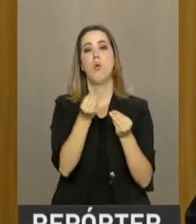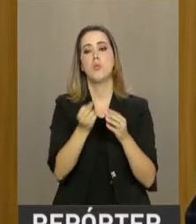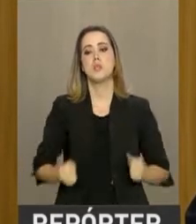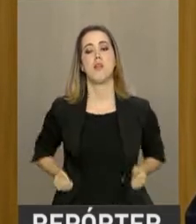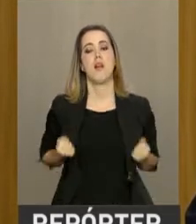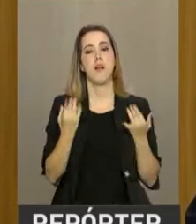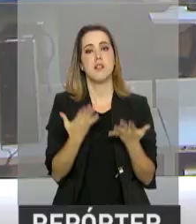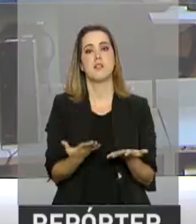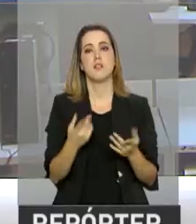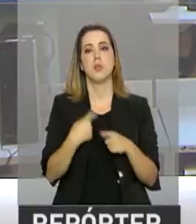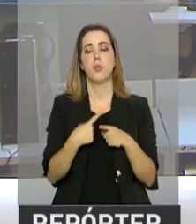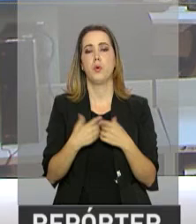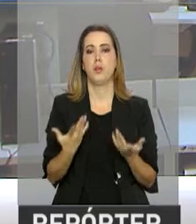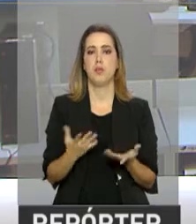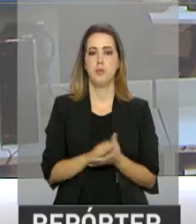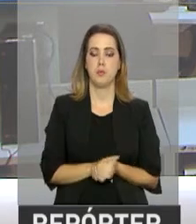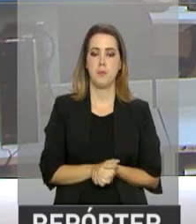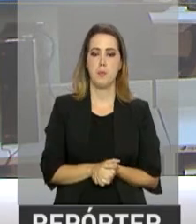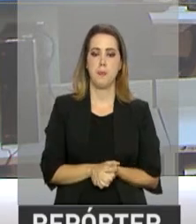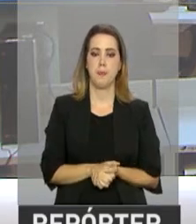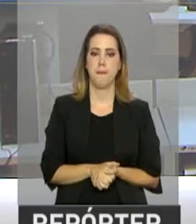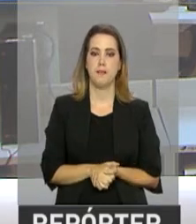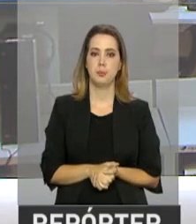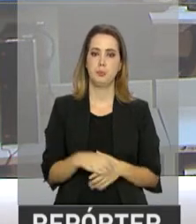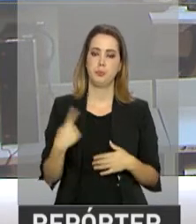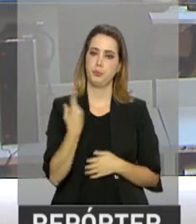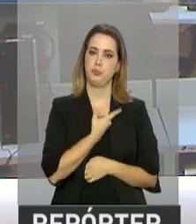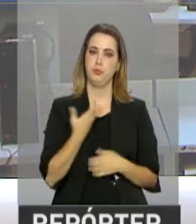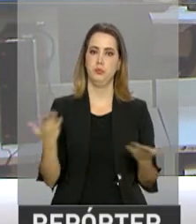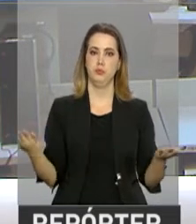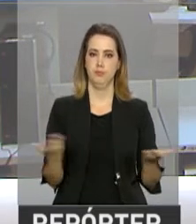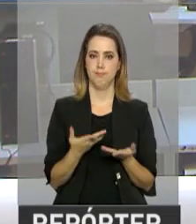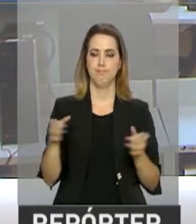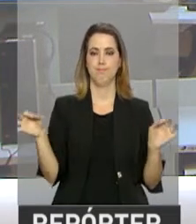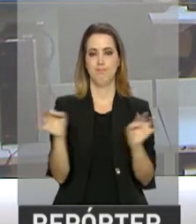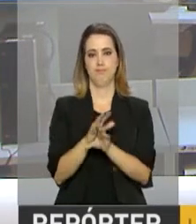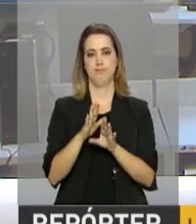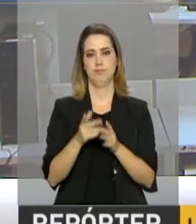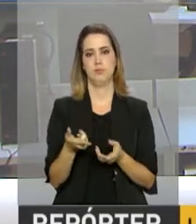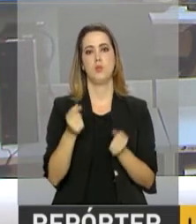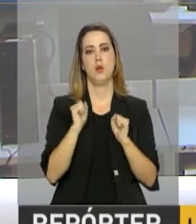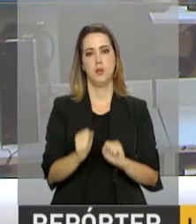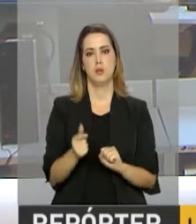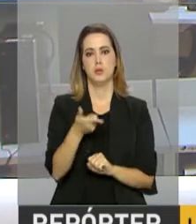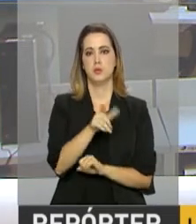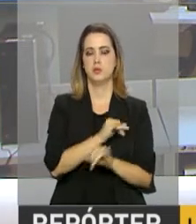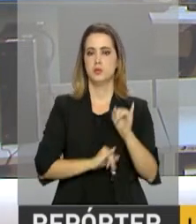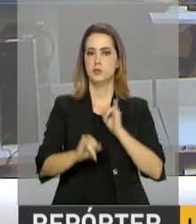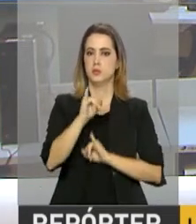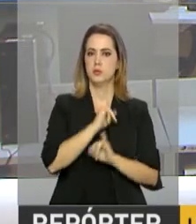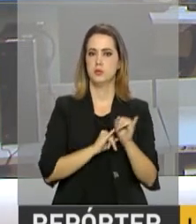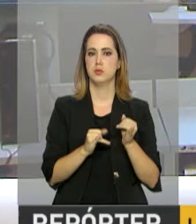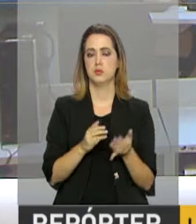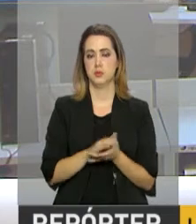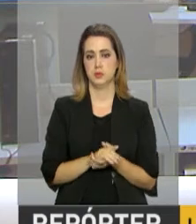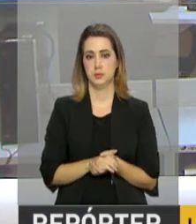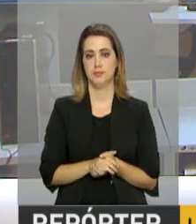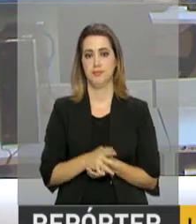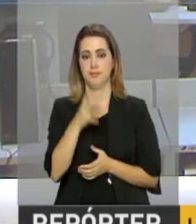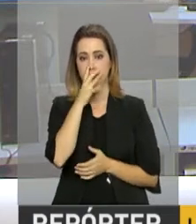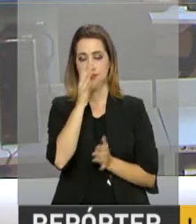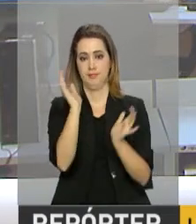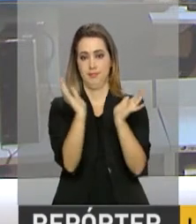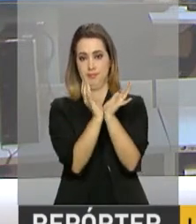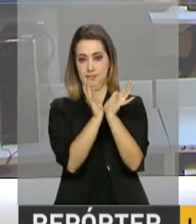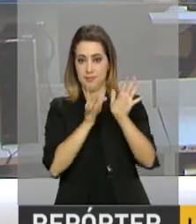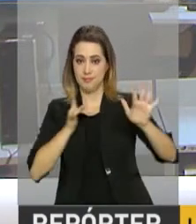como e por quê. O repórter NBR de hoje termina aqui, mas podemos voltar a qualquer momento com outras informações.